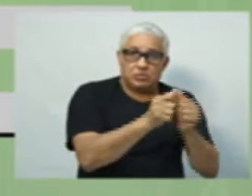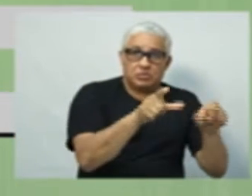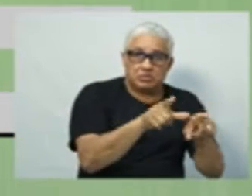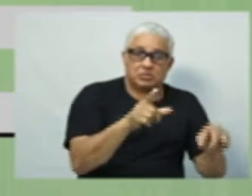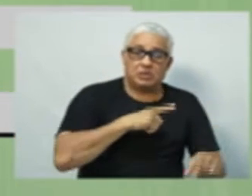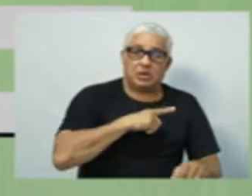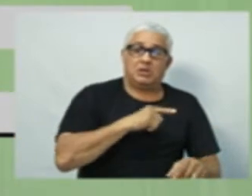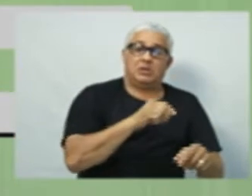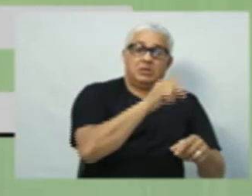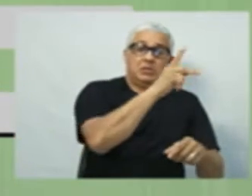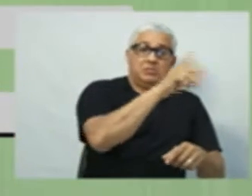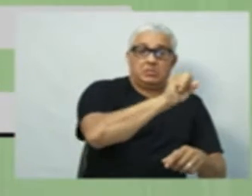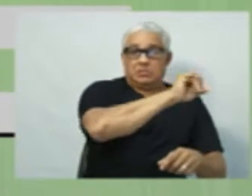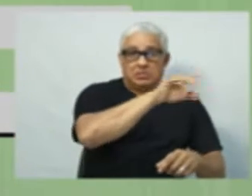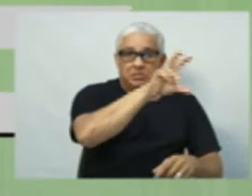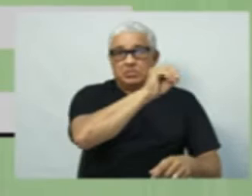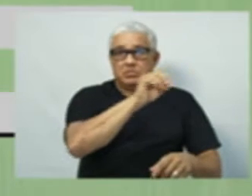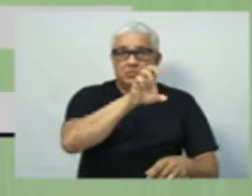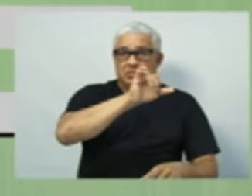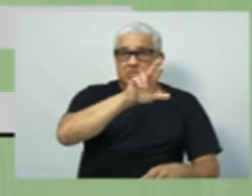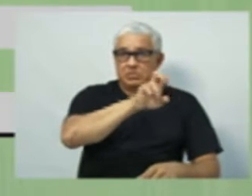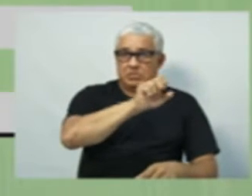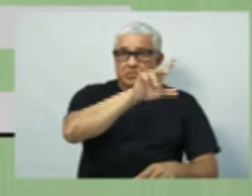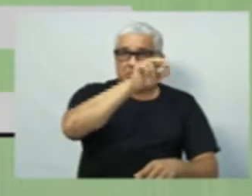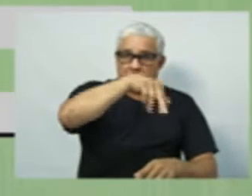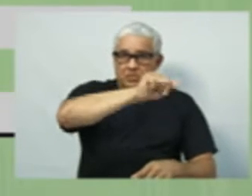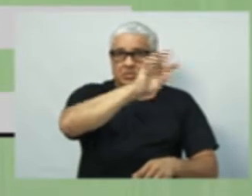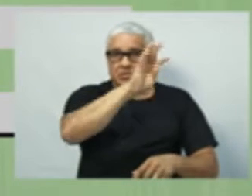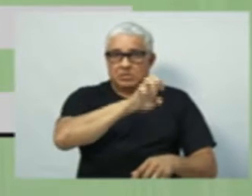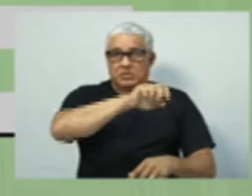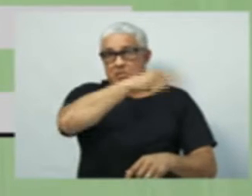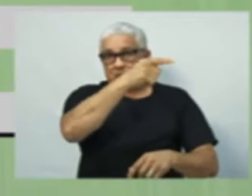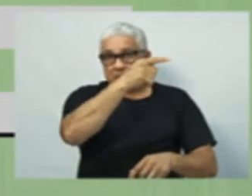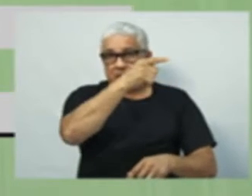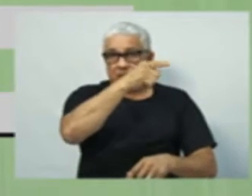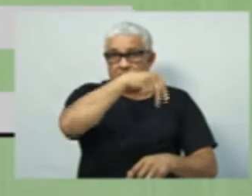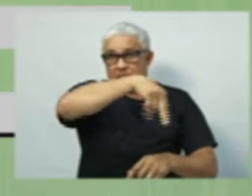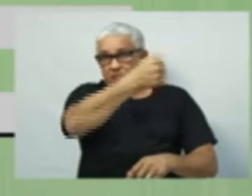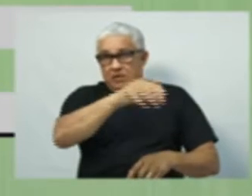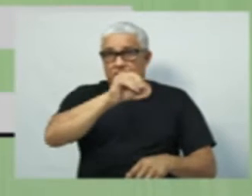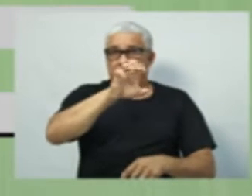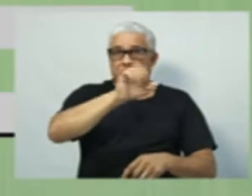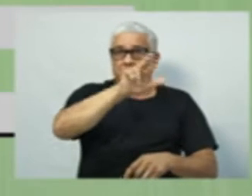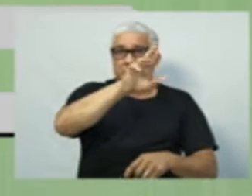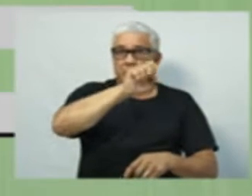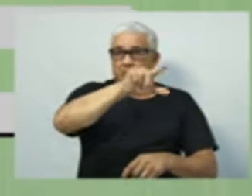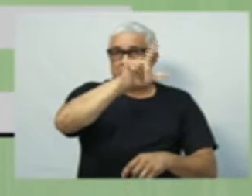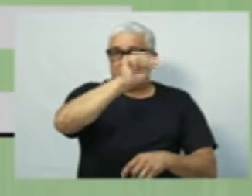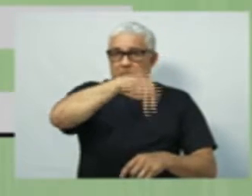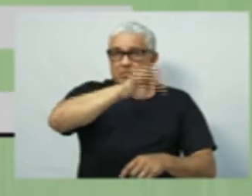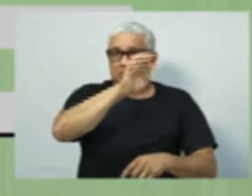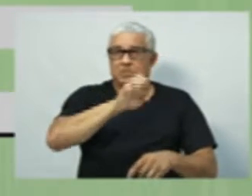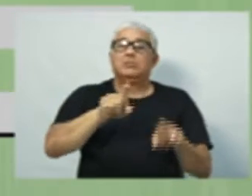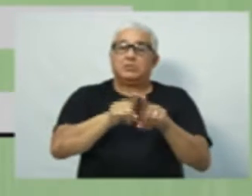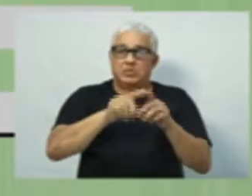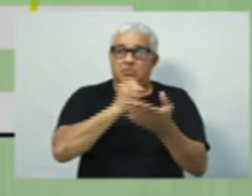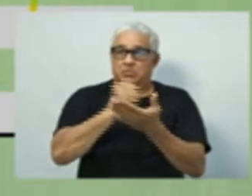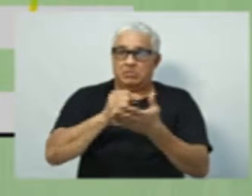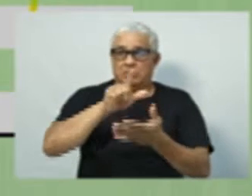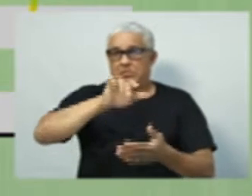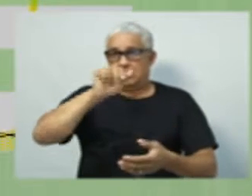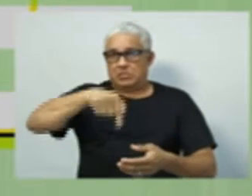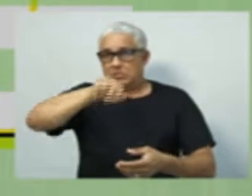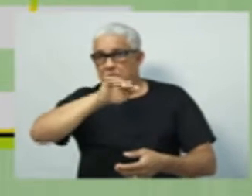patrimônio líquido passivo entre circulante não circulante e aqui o patrimônio líquido sempre lembrando que o